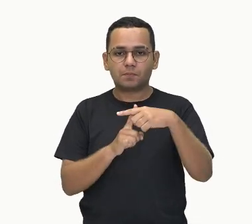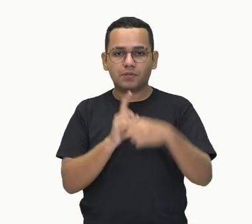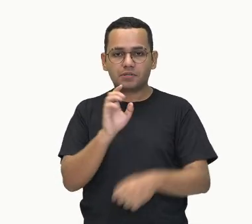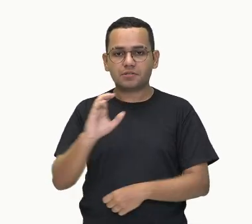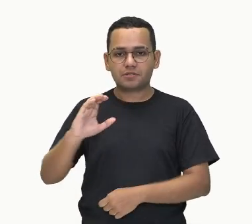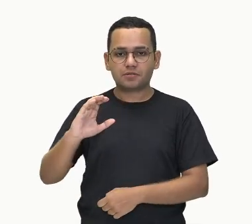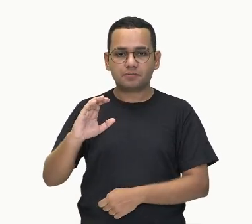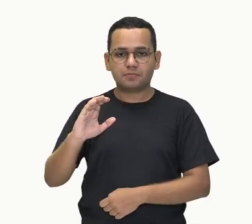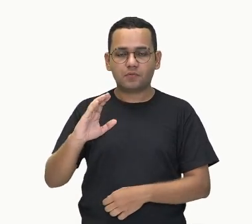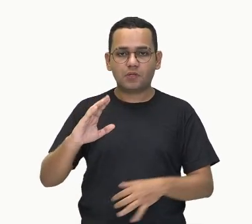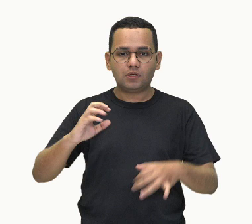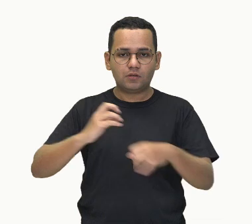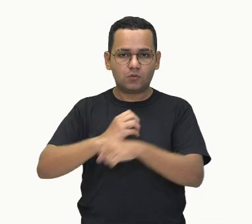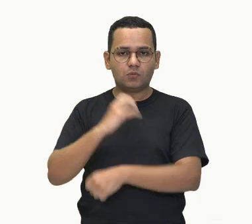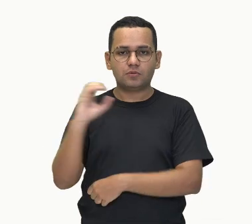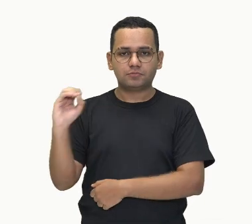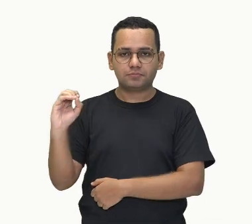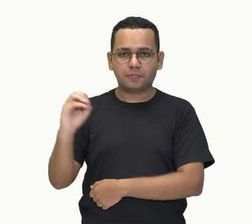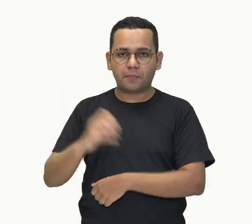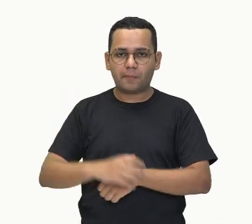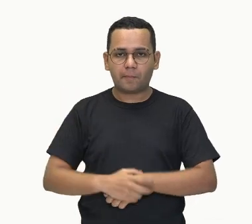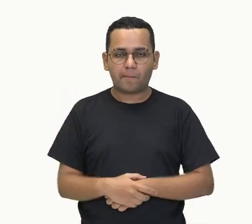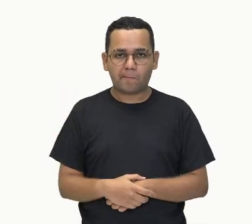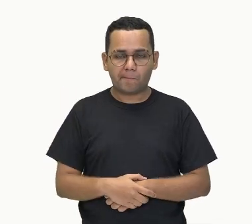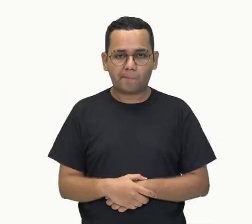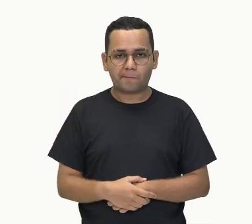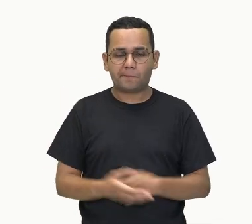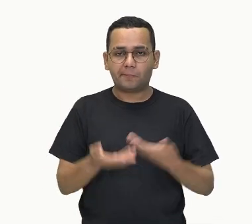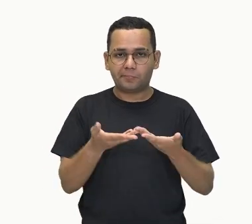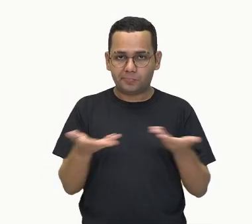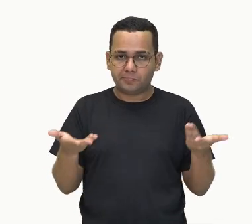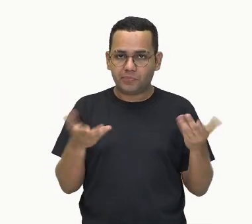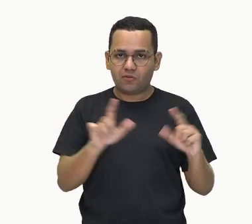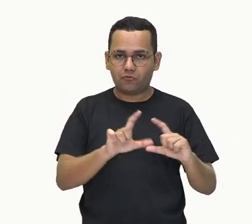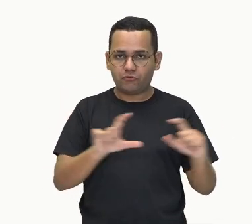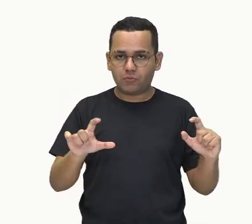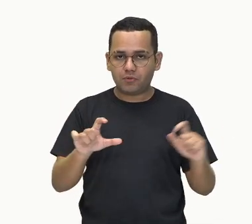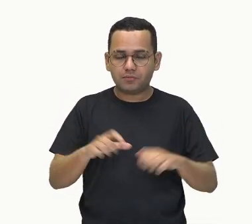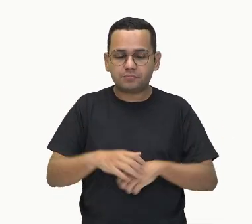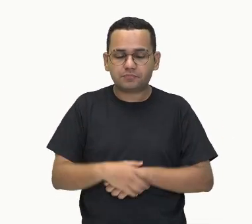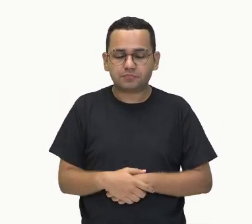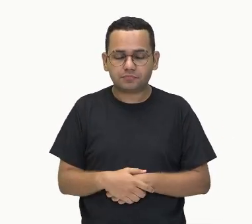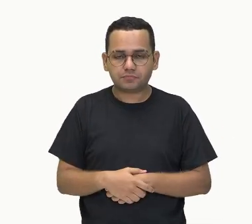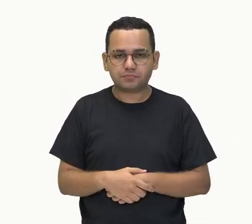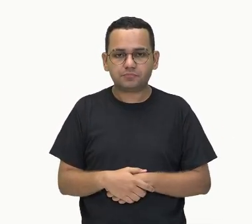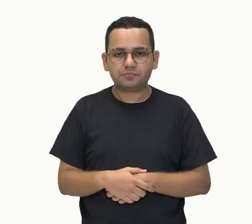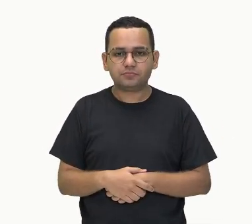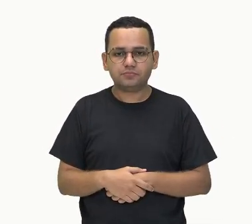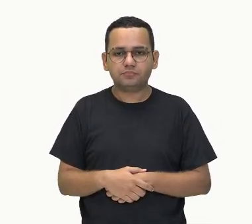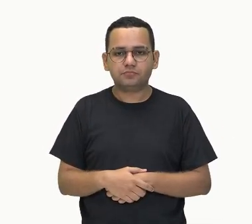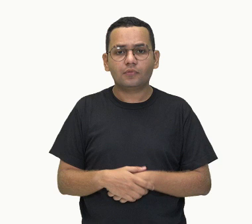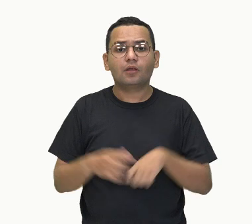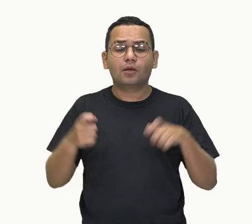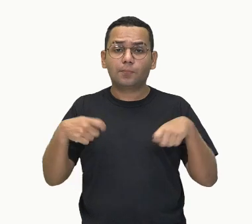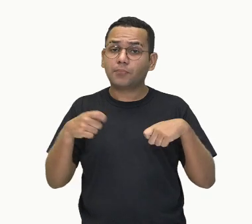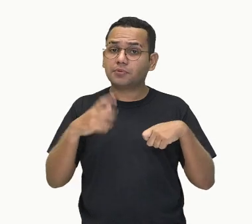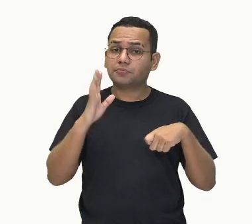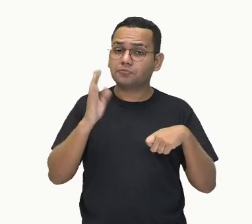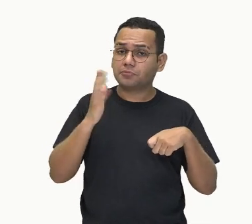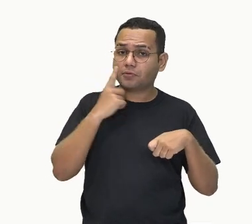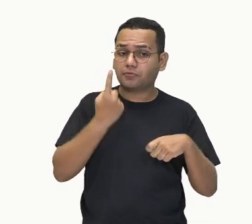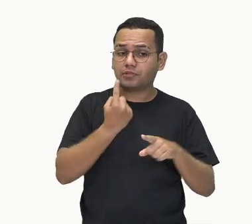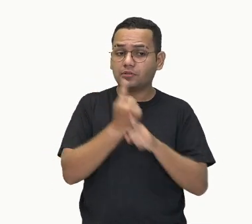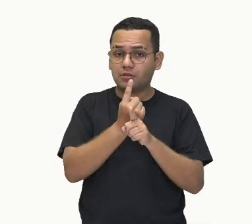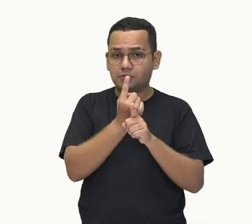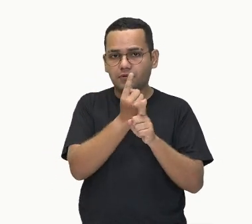mais C igual a 0, tá? E aí a gente já automaticamente já identifica quem são os valores